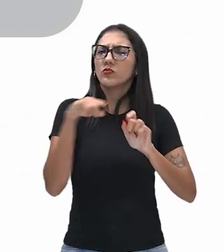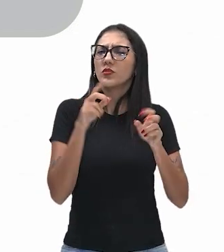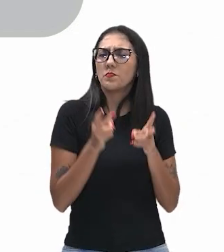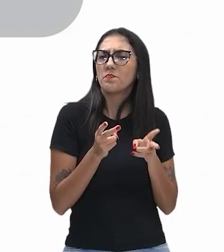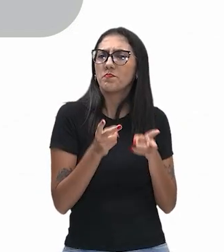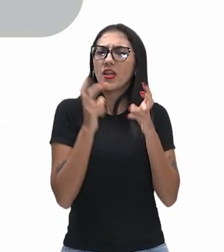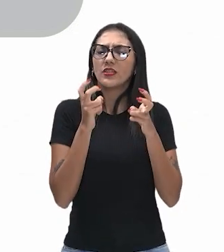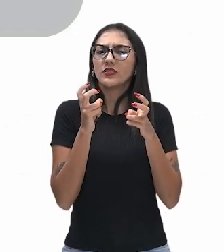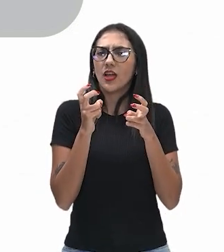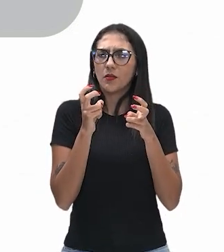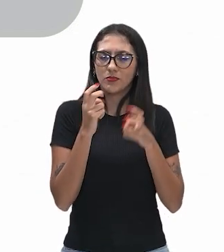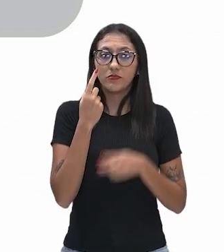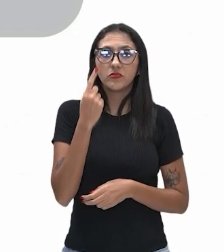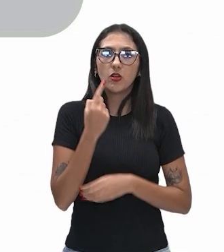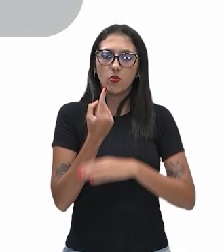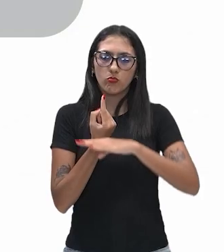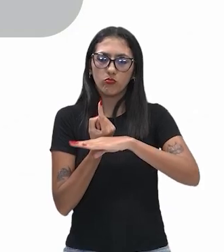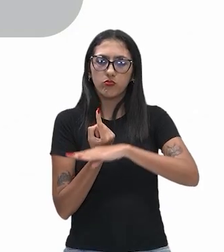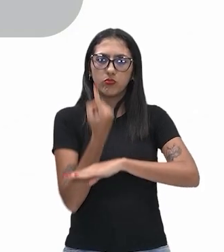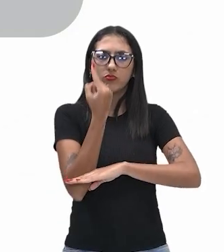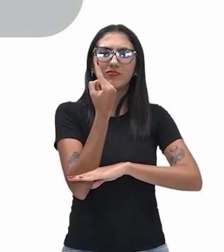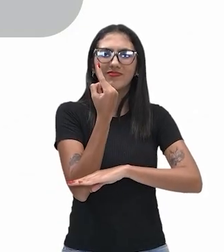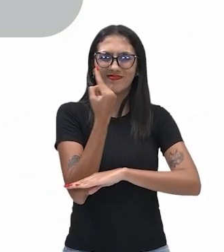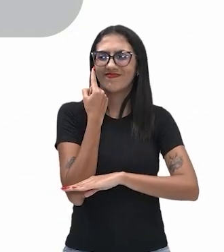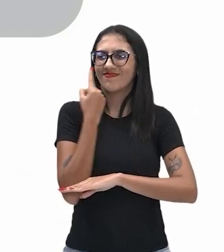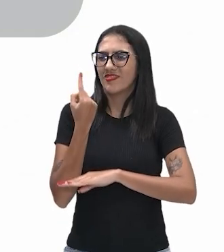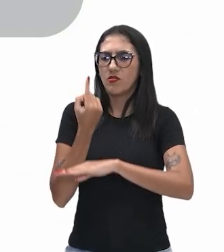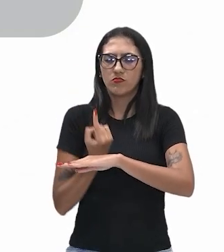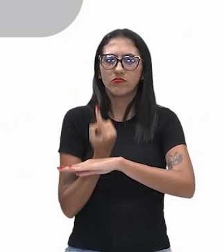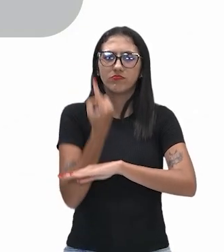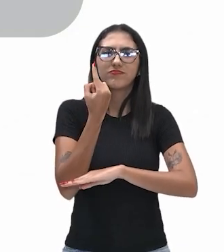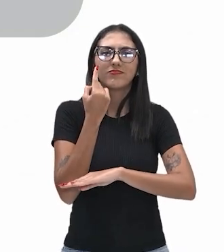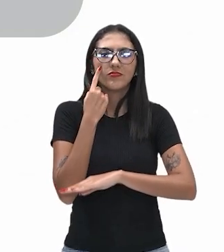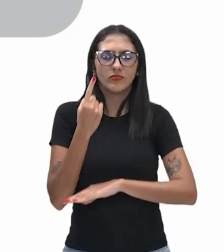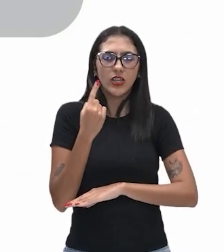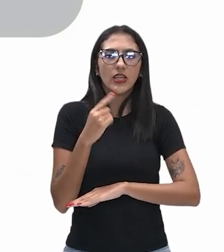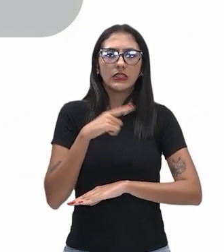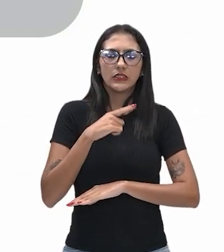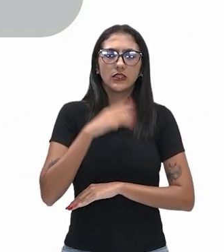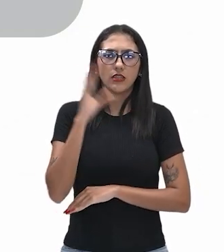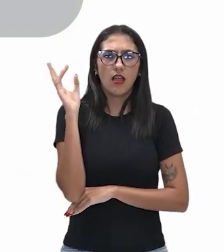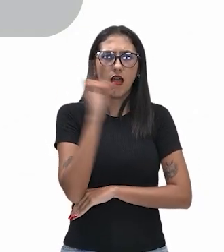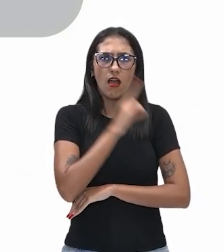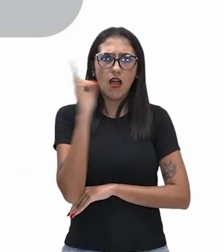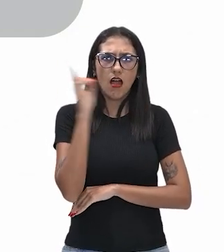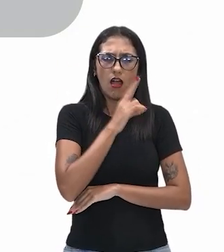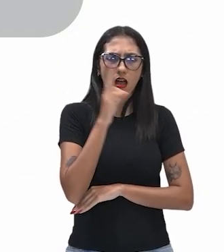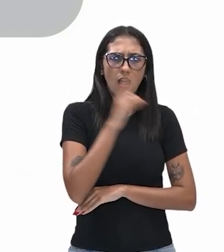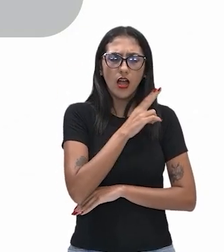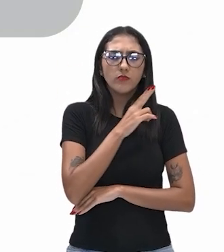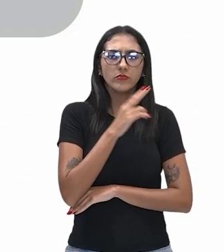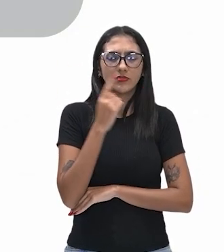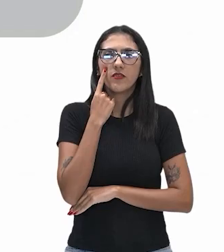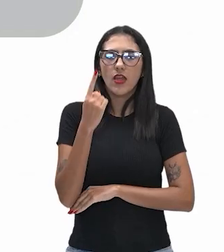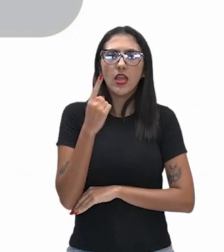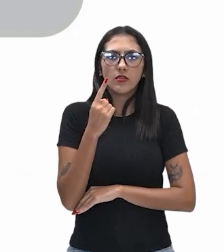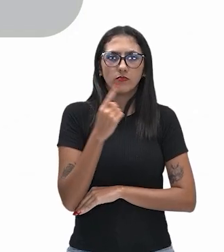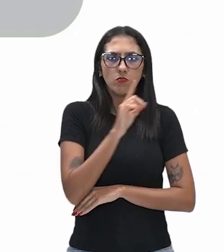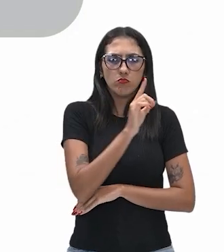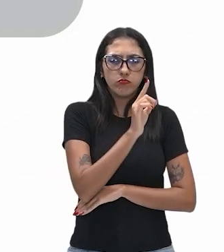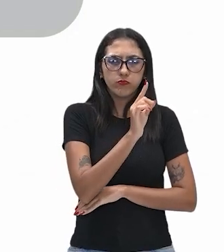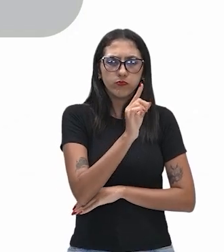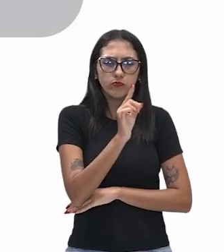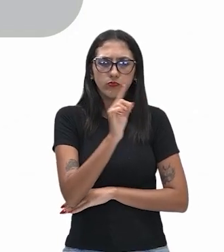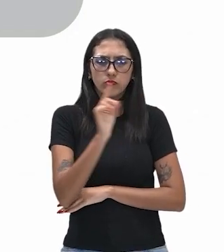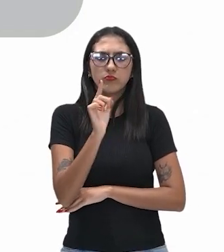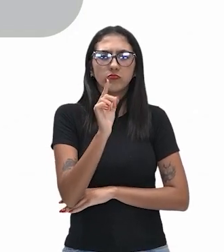conforme o foguetinho ali, ó, ele vai ficando mais rápido, ele vai ficando relativamente menor, tá,